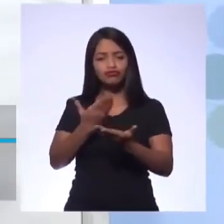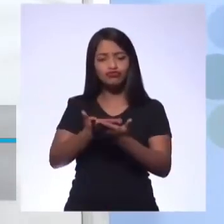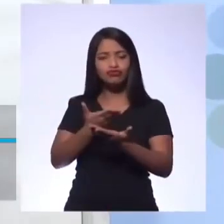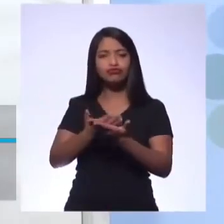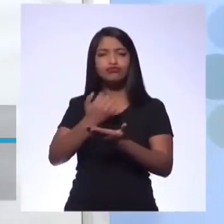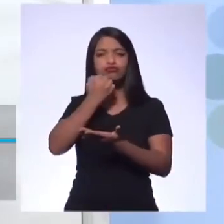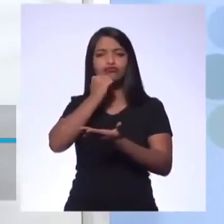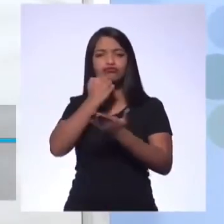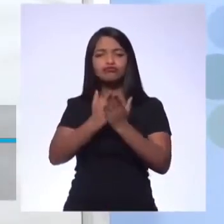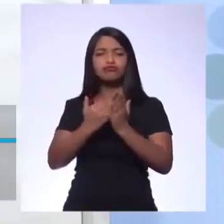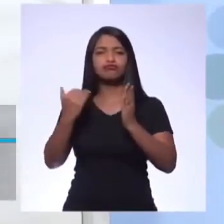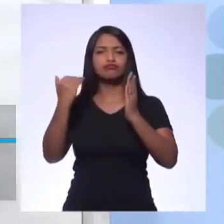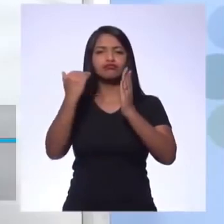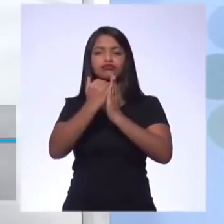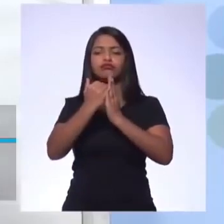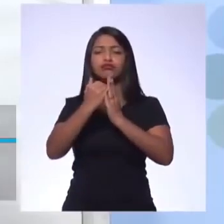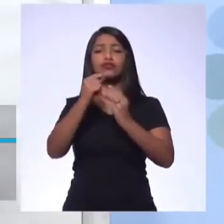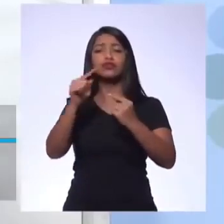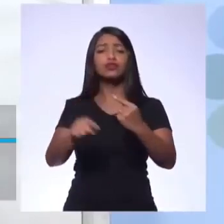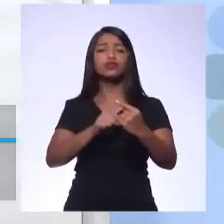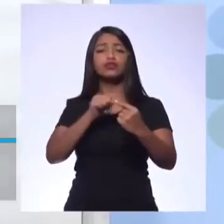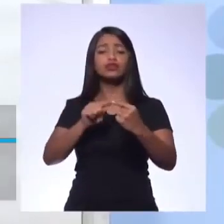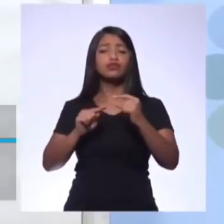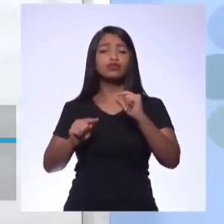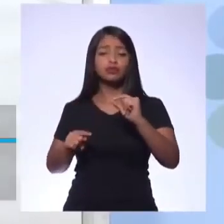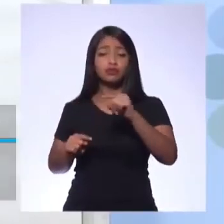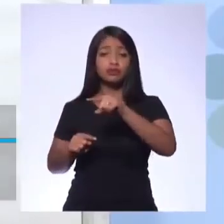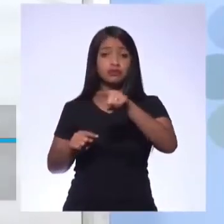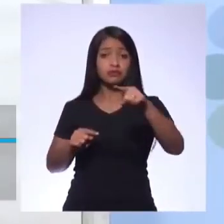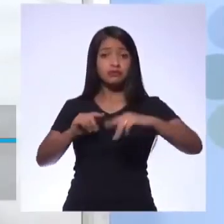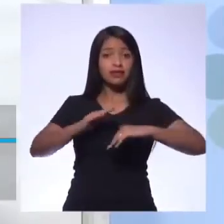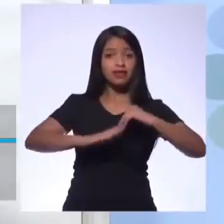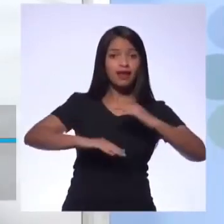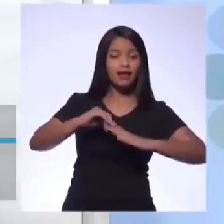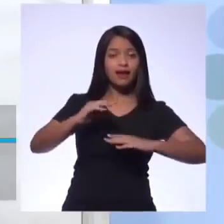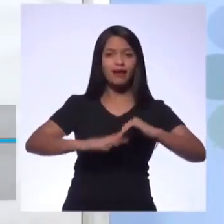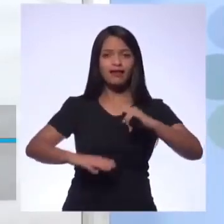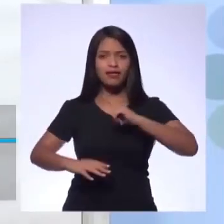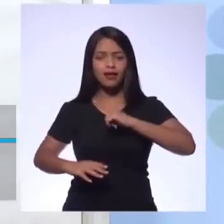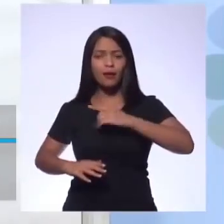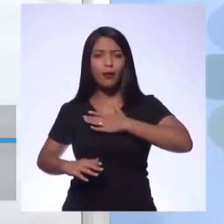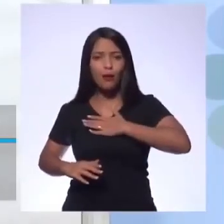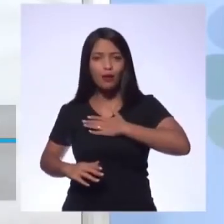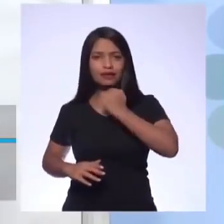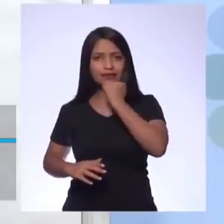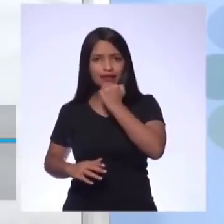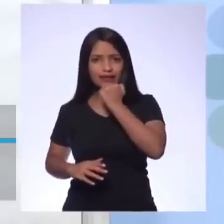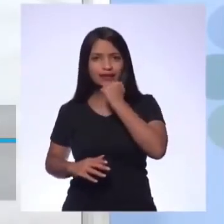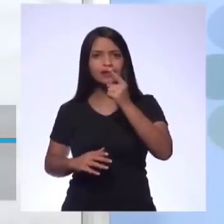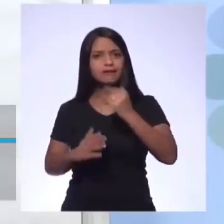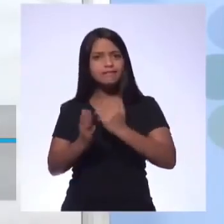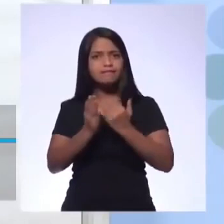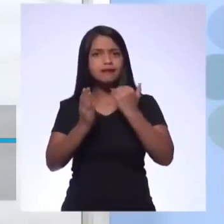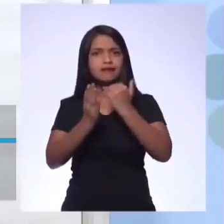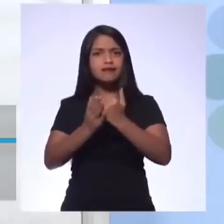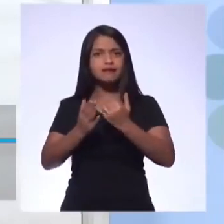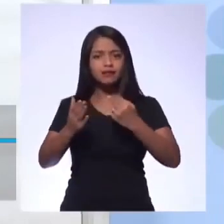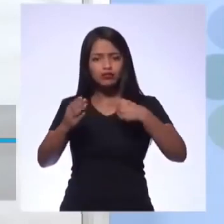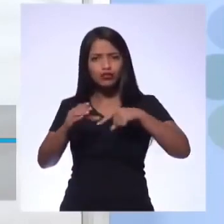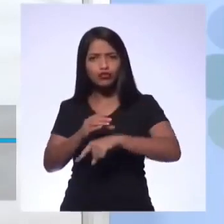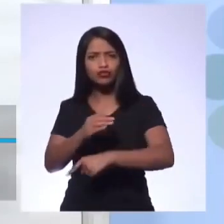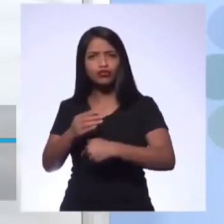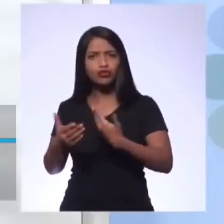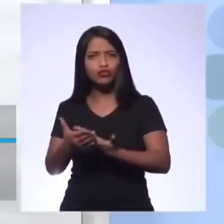intenção de despertar aqueles que têm essas habilidades, que gostam dessas coisas, a se aprofundarem, a estudarem, a